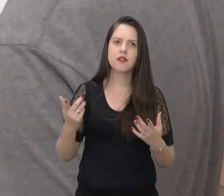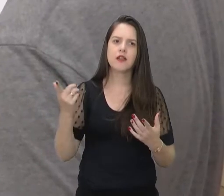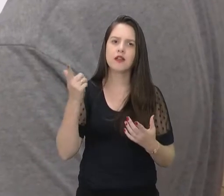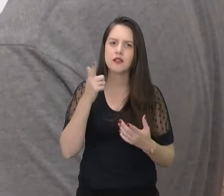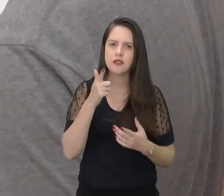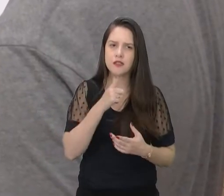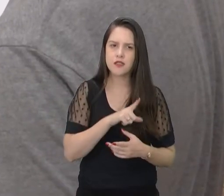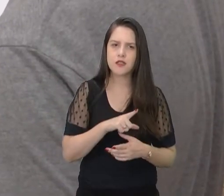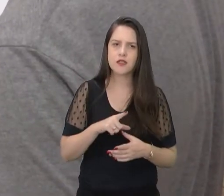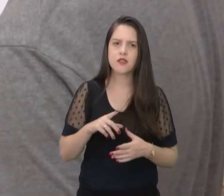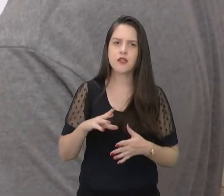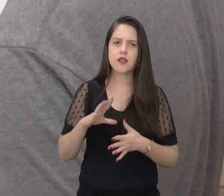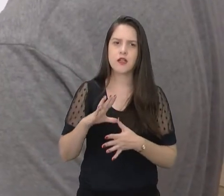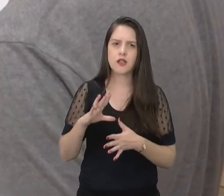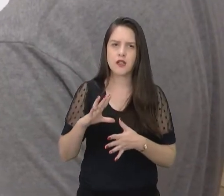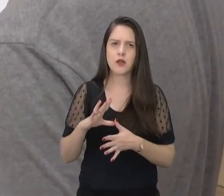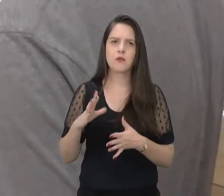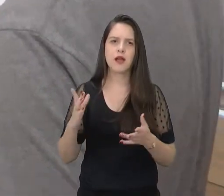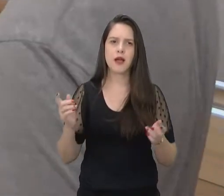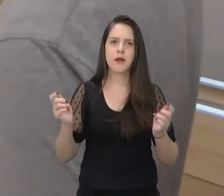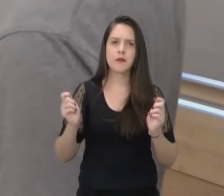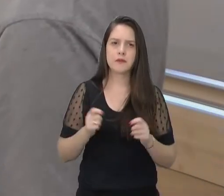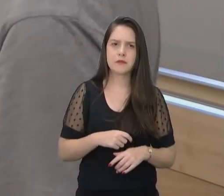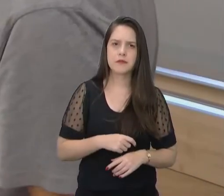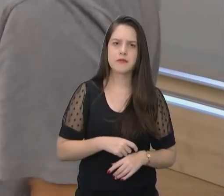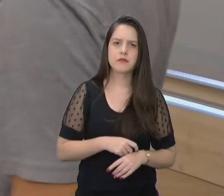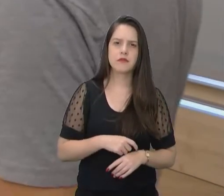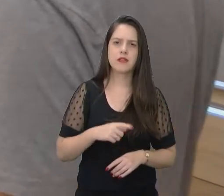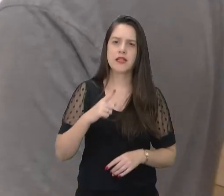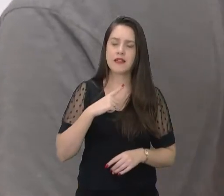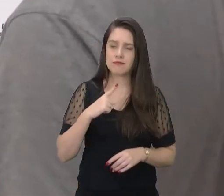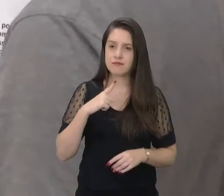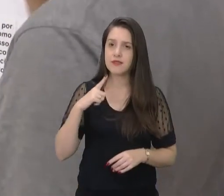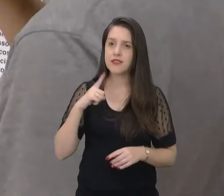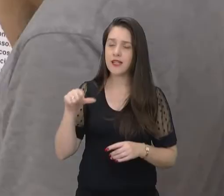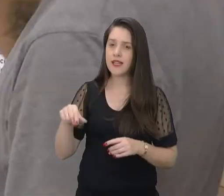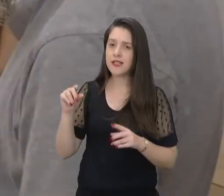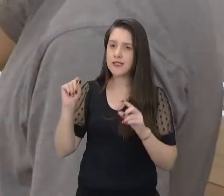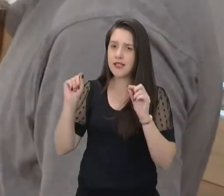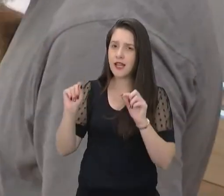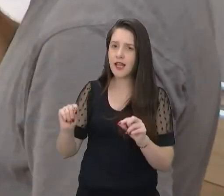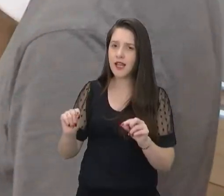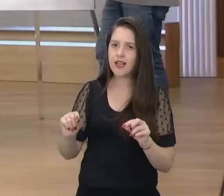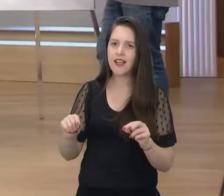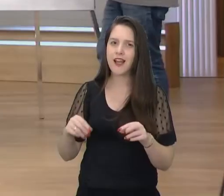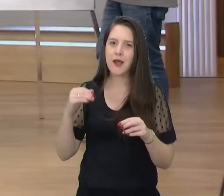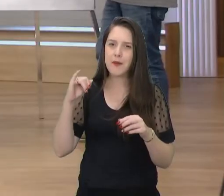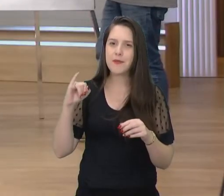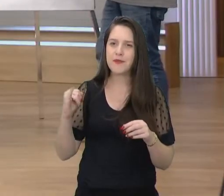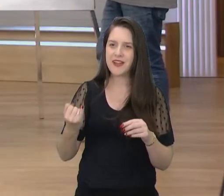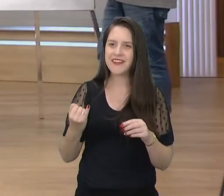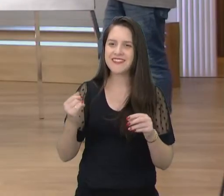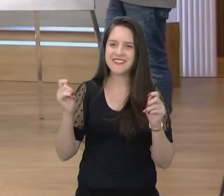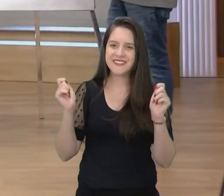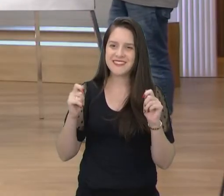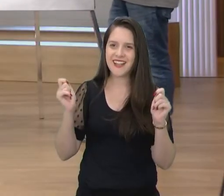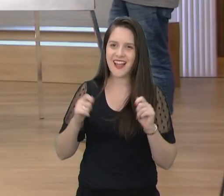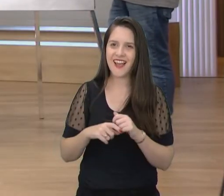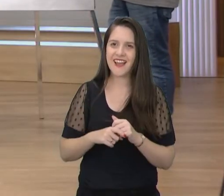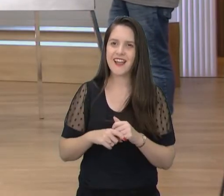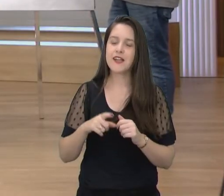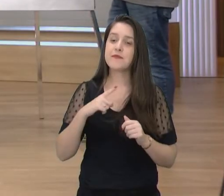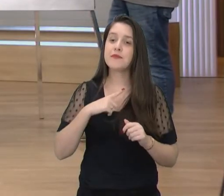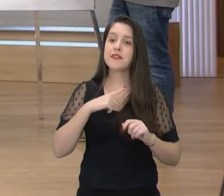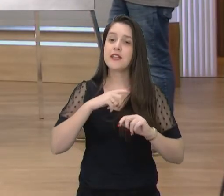uma avaliação de risco. Exatamente. E ele esqueceu, né, nesse caso, que a gente já está colocando em ordem, já comentando, eu acho isso muito bacana, porque aqui a